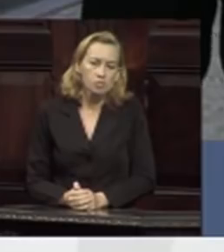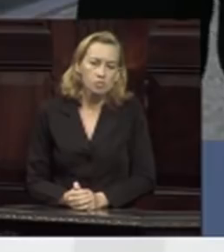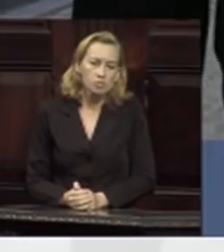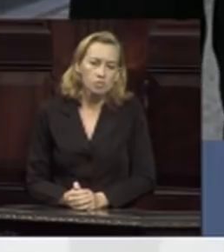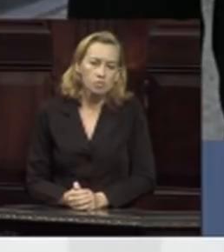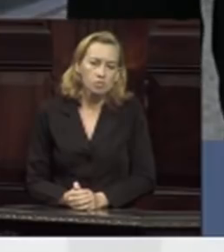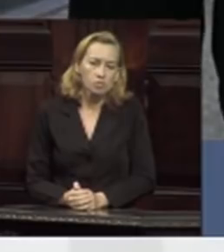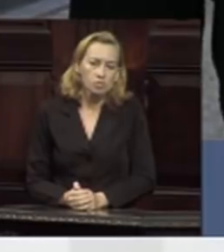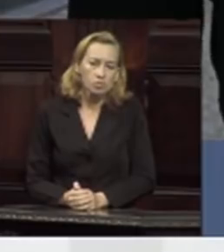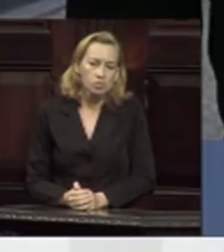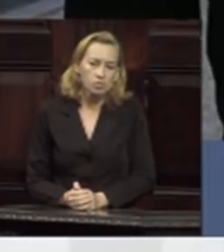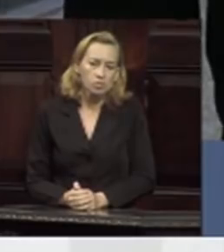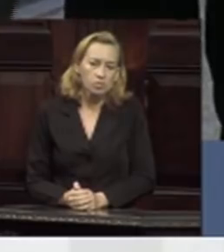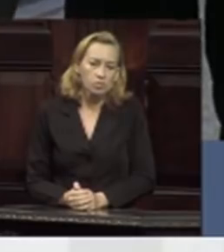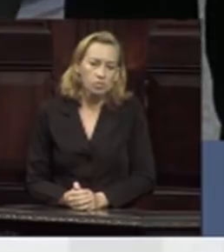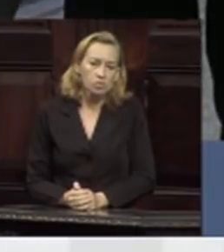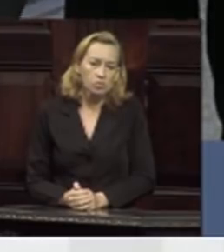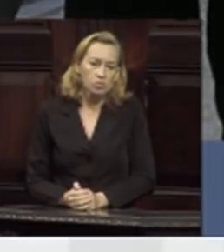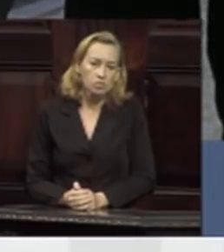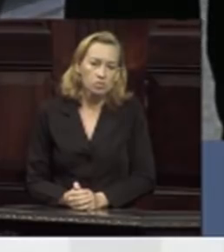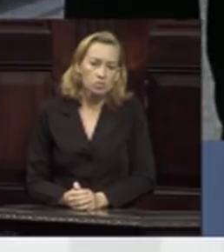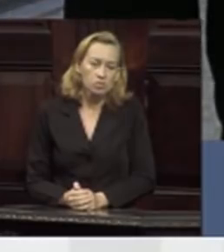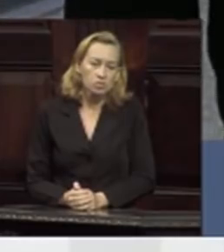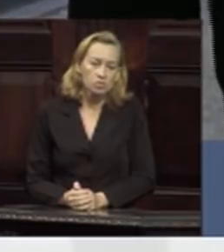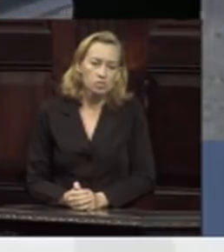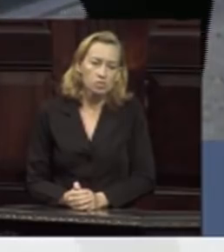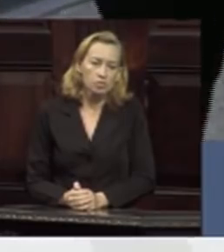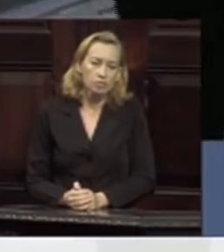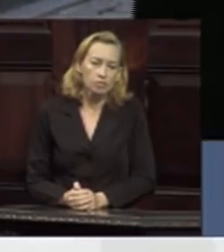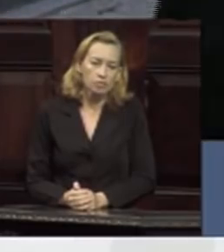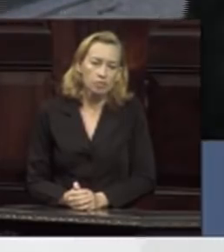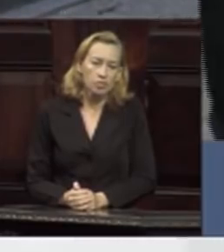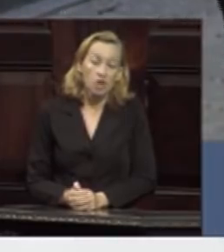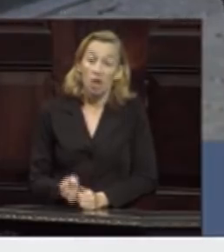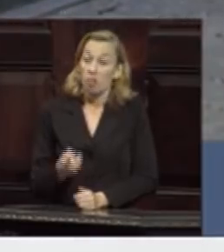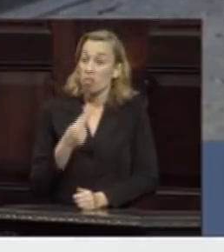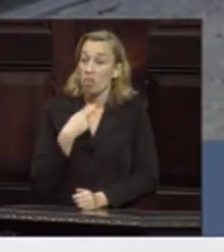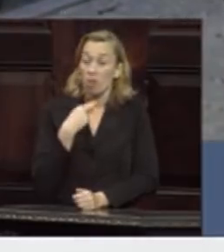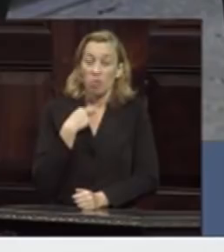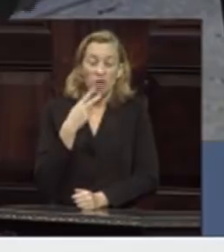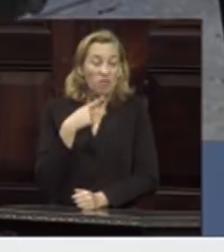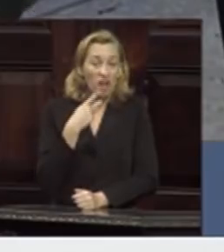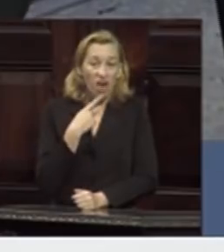isto, dizer que não será feita nenhuma emenda.